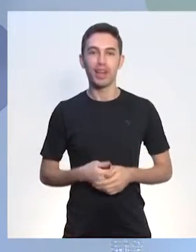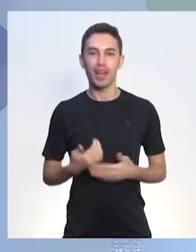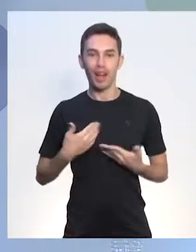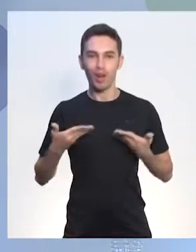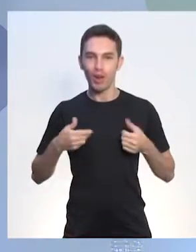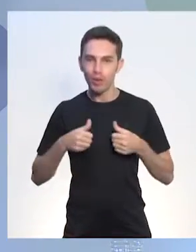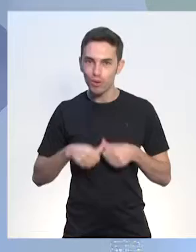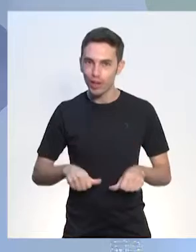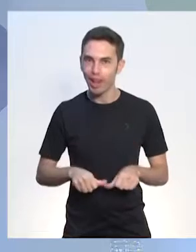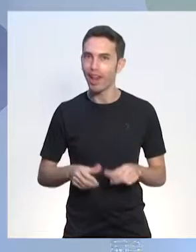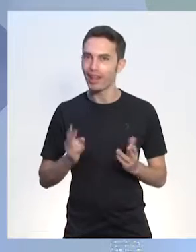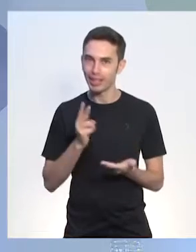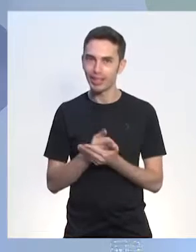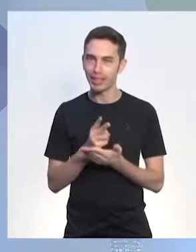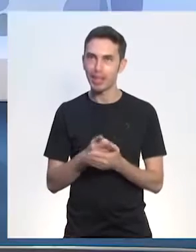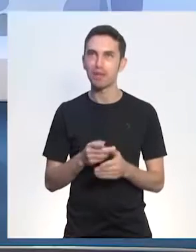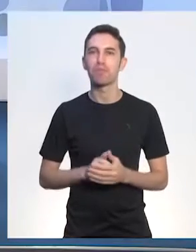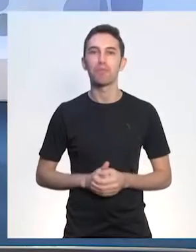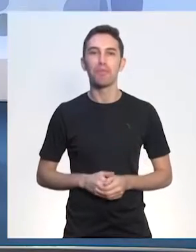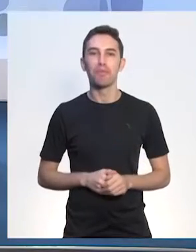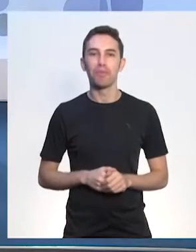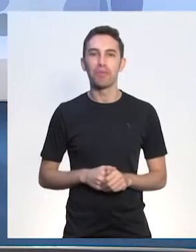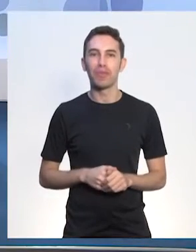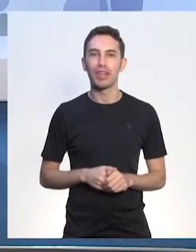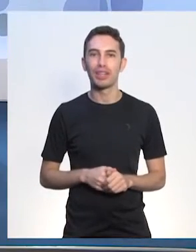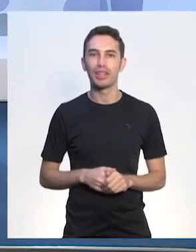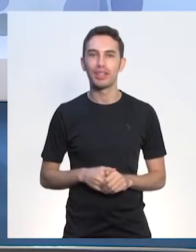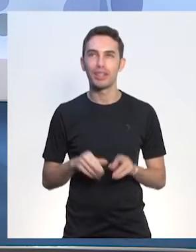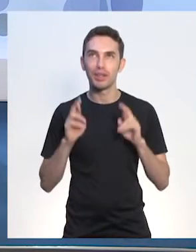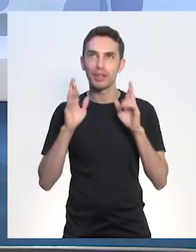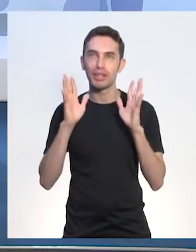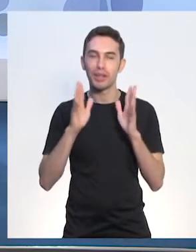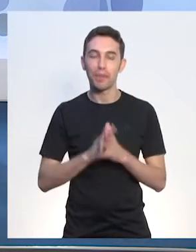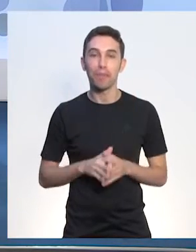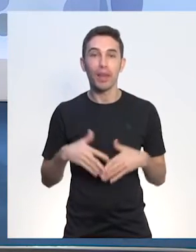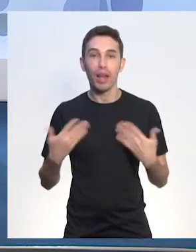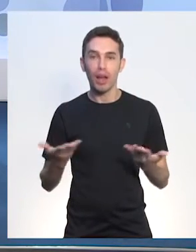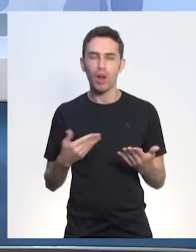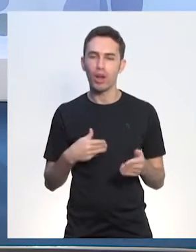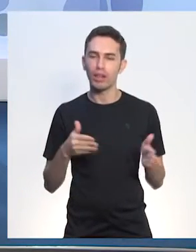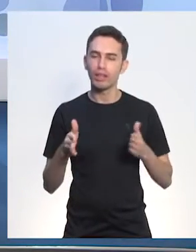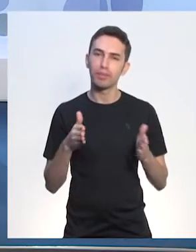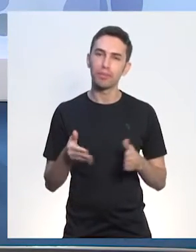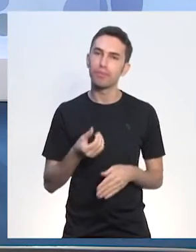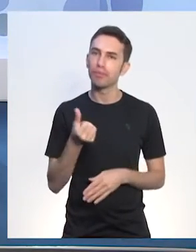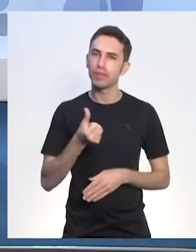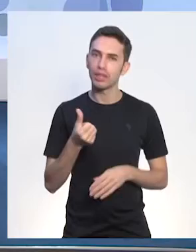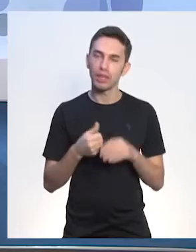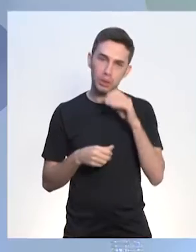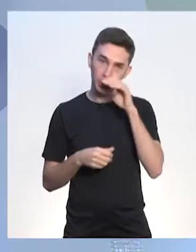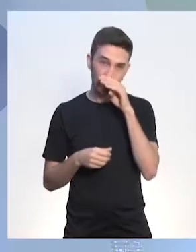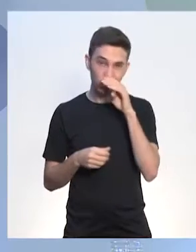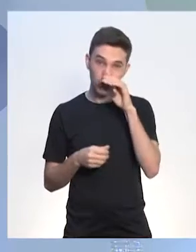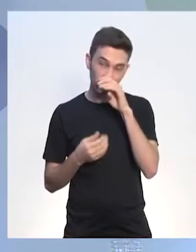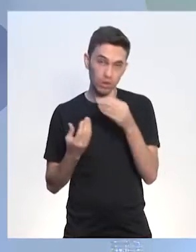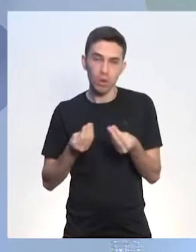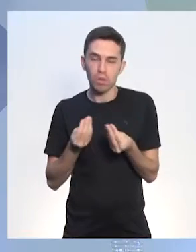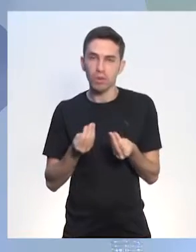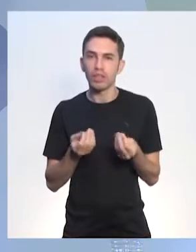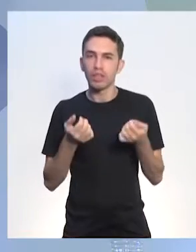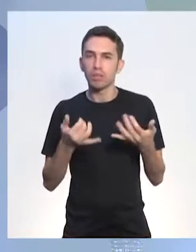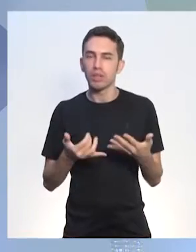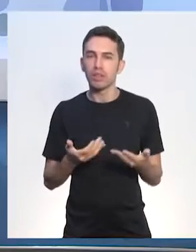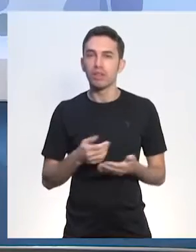cedo, se Deus quiser. Como que vai funcionar essa parte 6, né, Osmar? Porque vocês trabalharam com eles as condições de existência